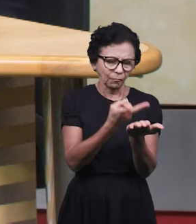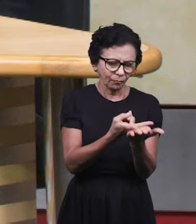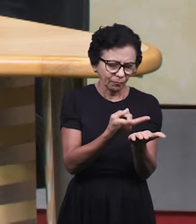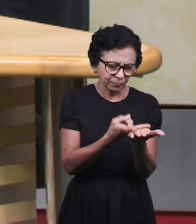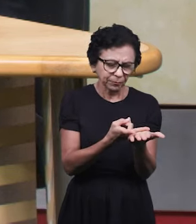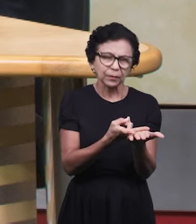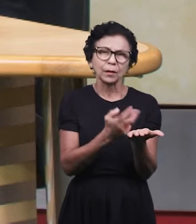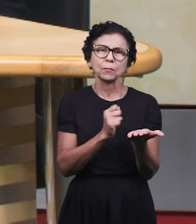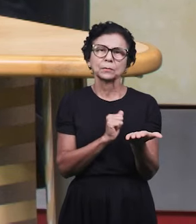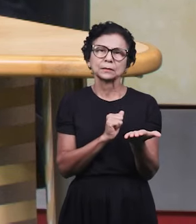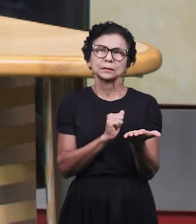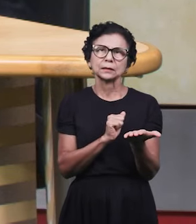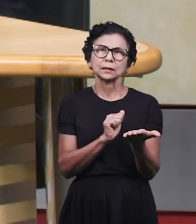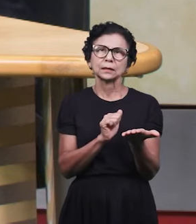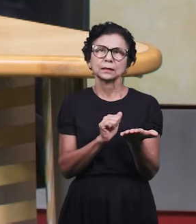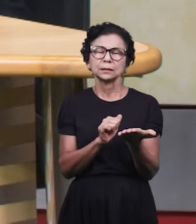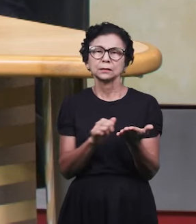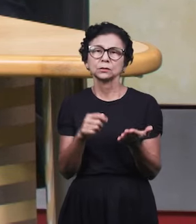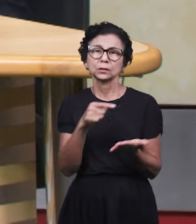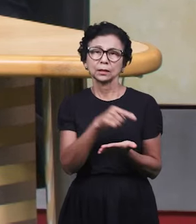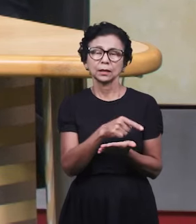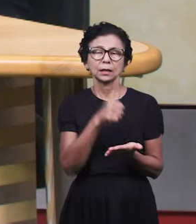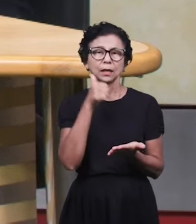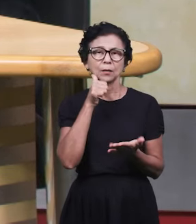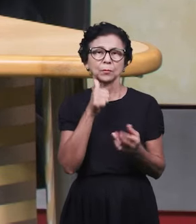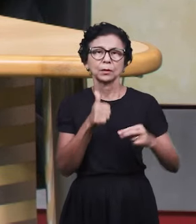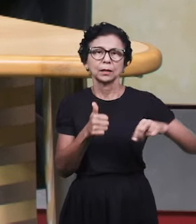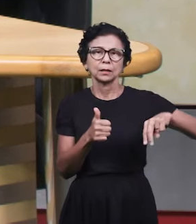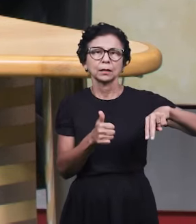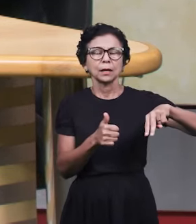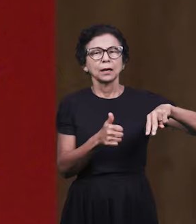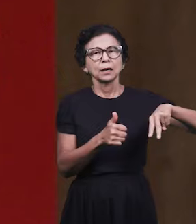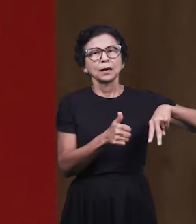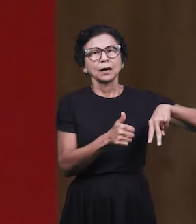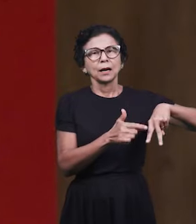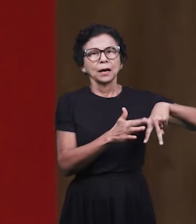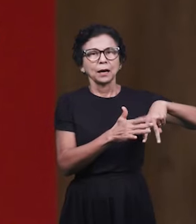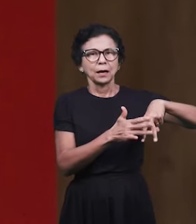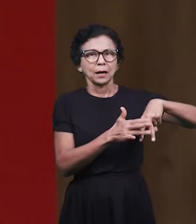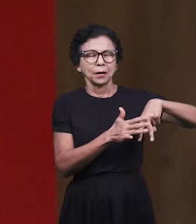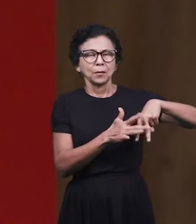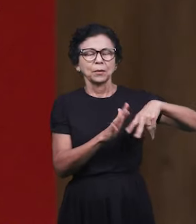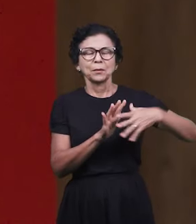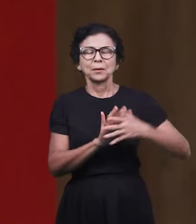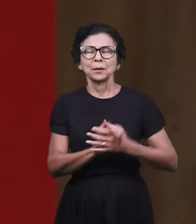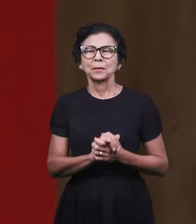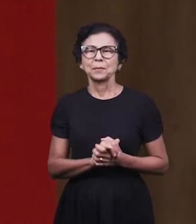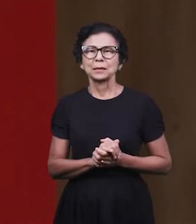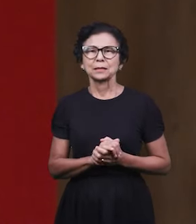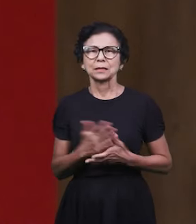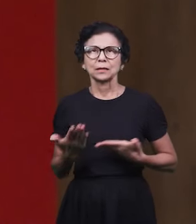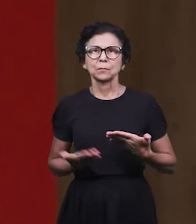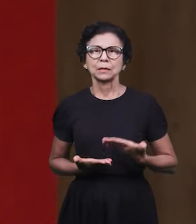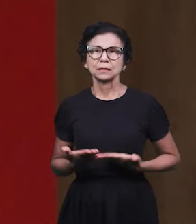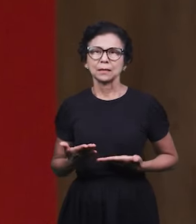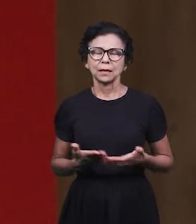que era também uma irmã da igreja, ele estava operando uma irmã da igreja, um cirurgião e tal. Rapaz, ela começou a ter uma hemorragia